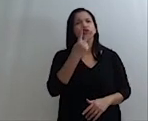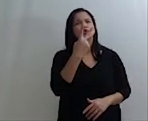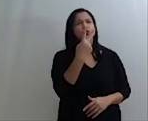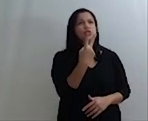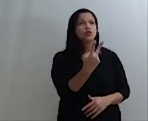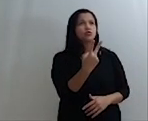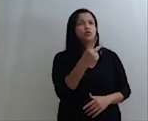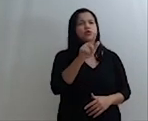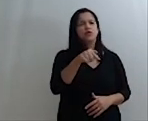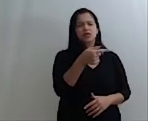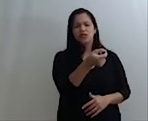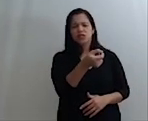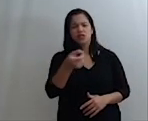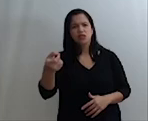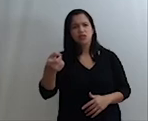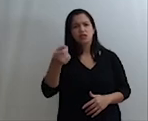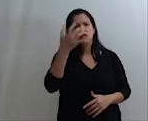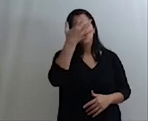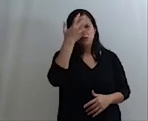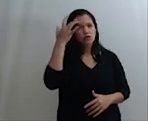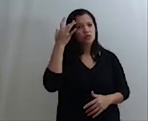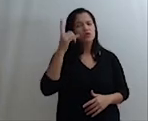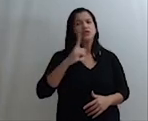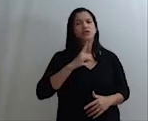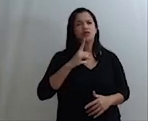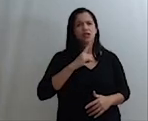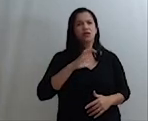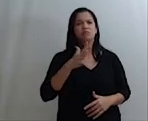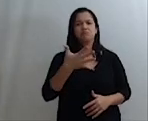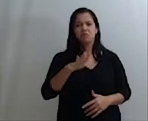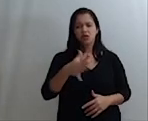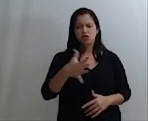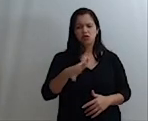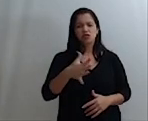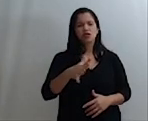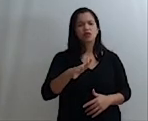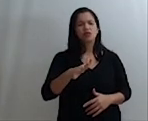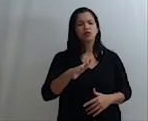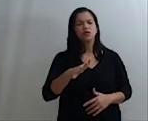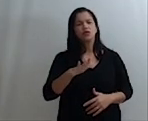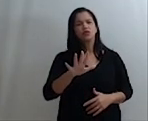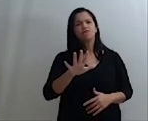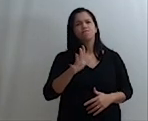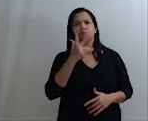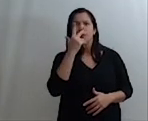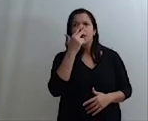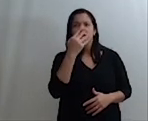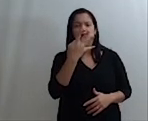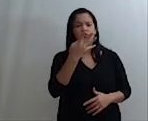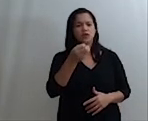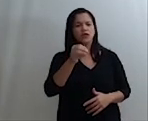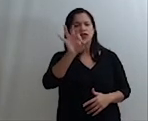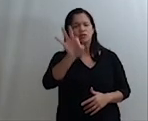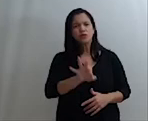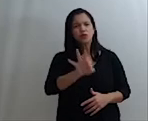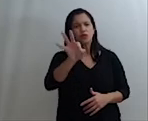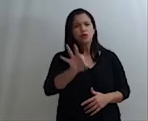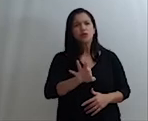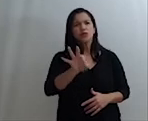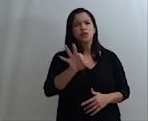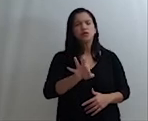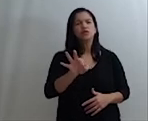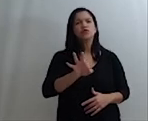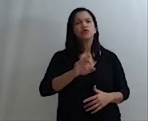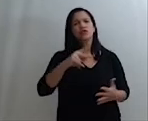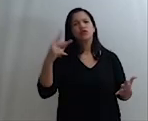2700 casos nós Ainda temos eh numa cifra geral mais de 40% de casos que